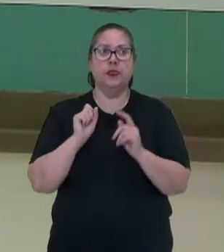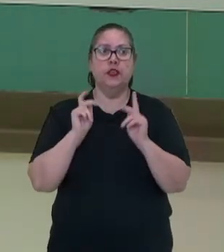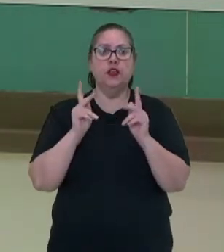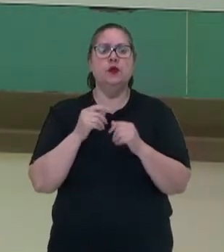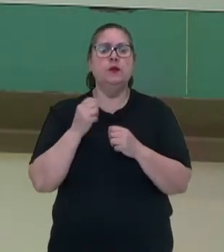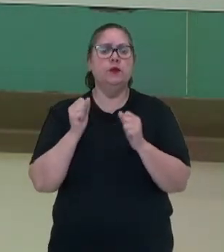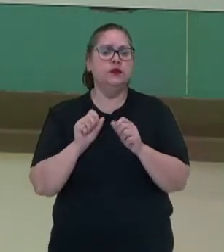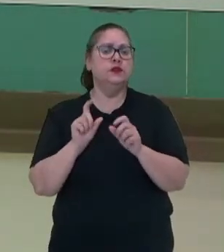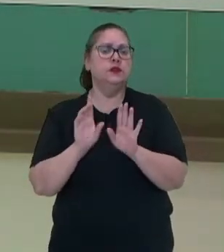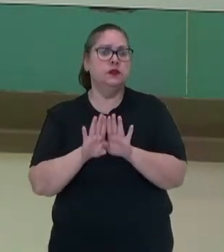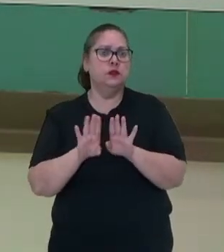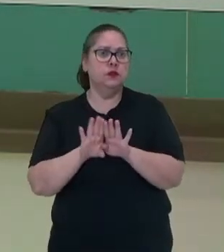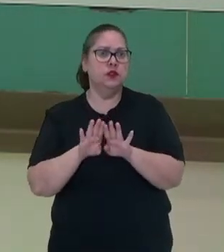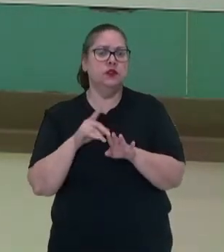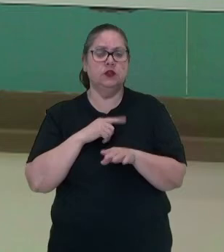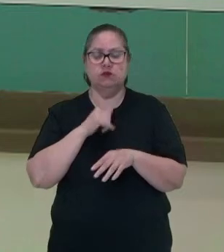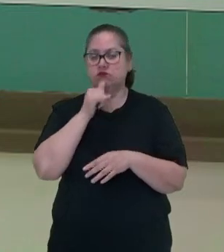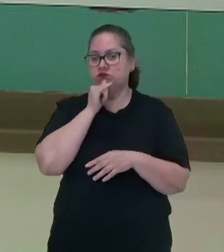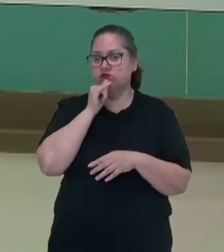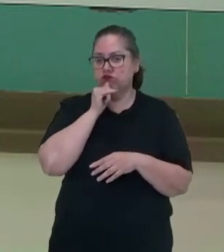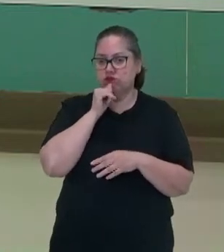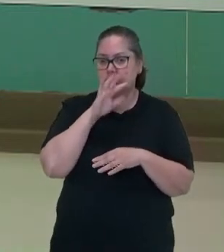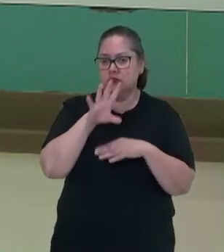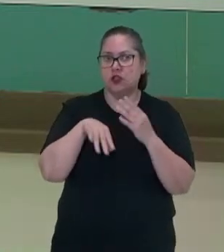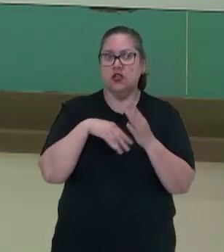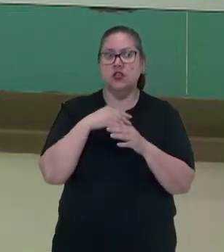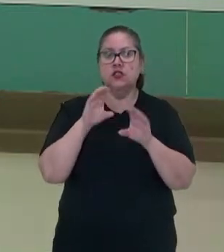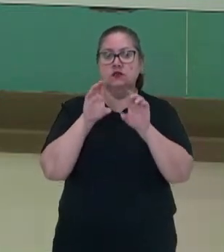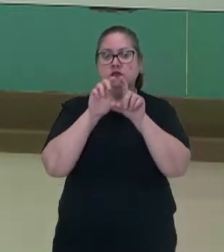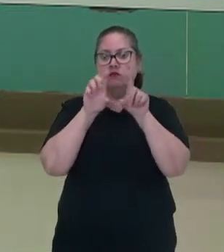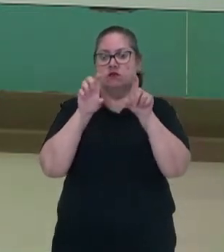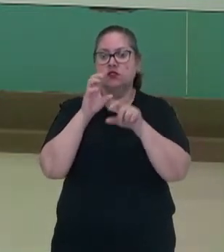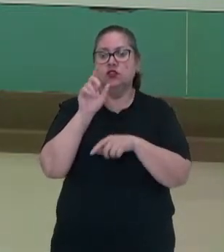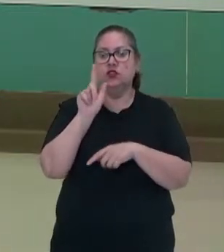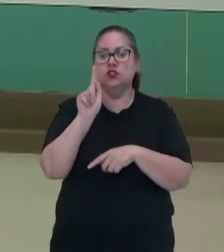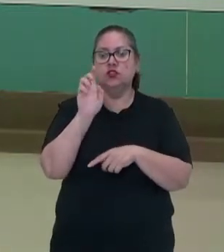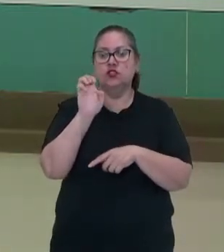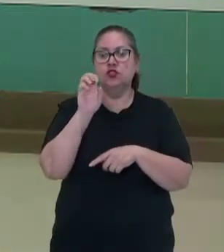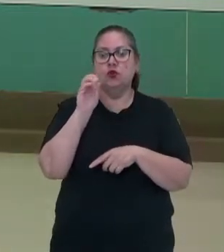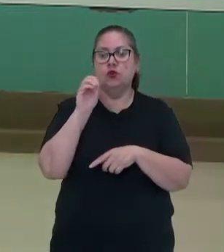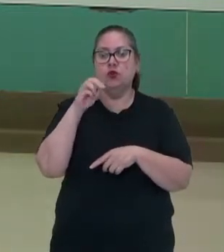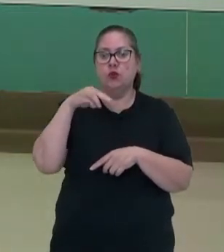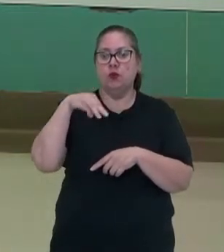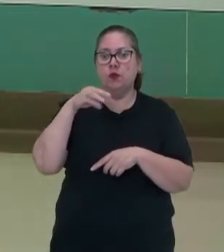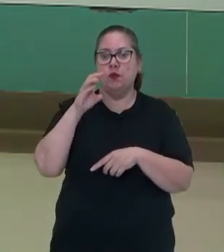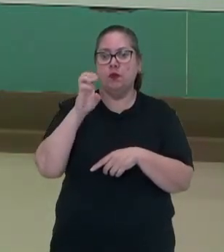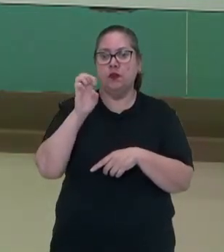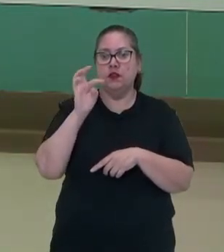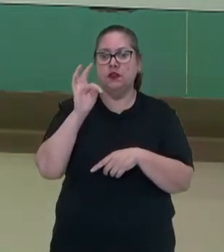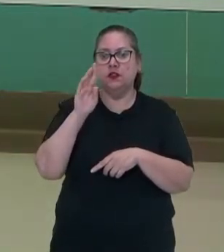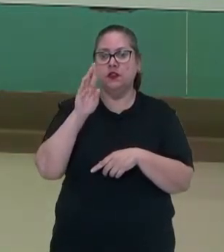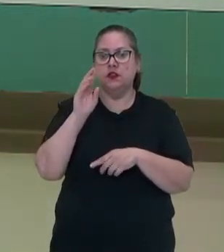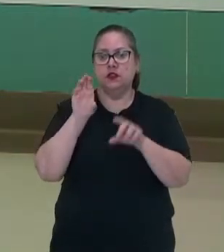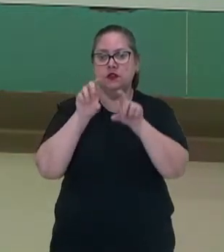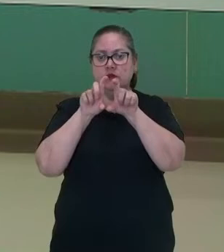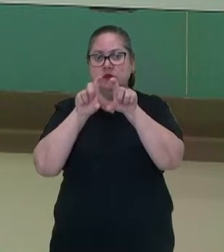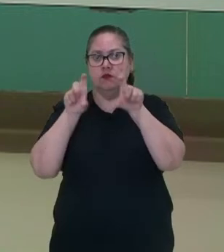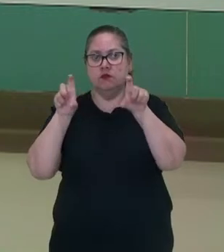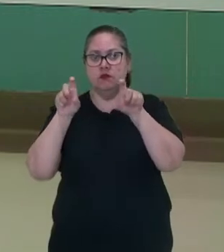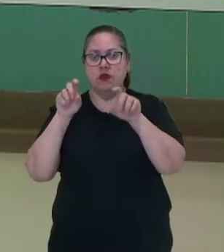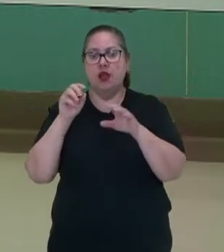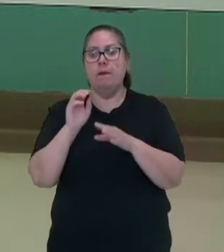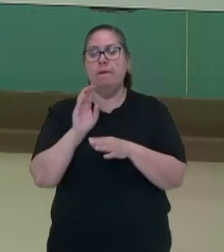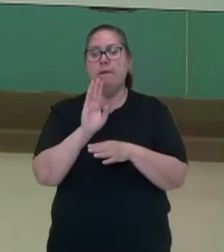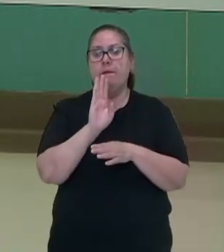Eu posso ter também um exemplo envolvendo geometria. Então, aqui eu tenho o perímetro desse retângulo. Base B e